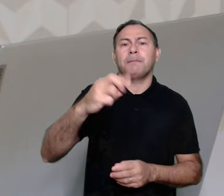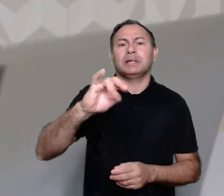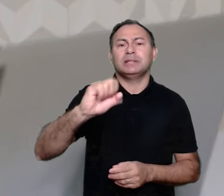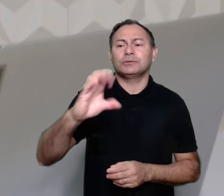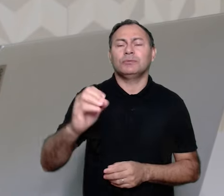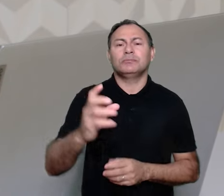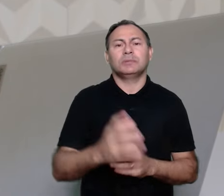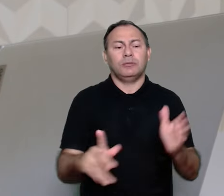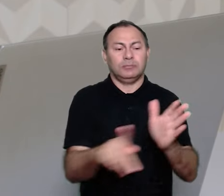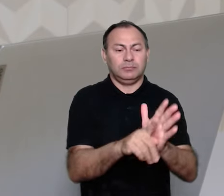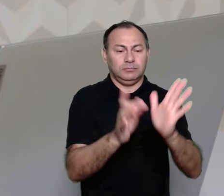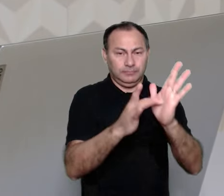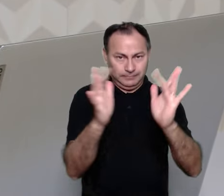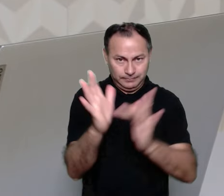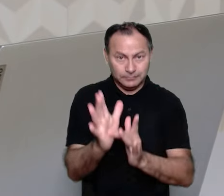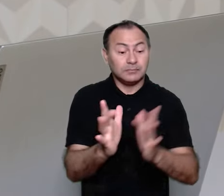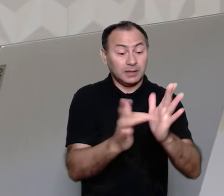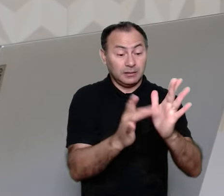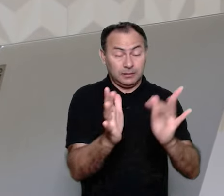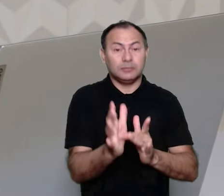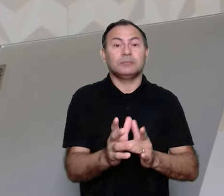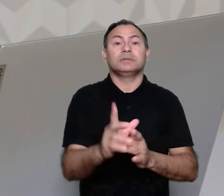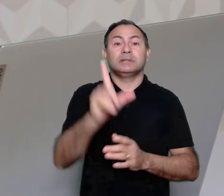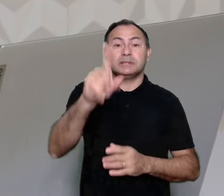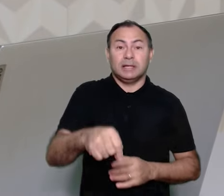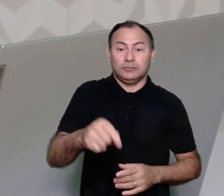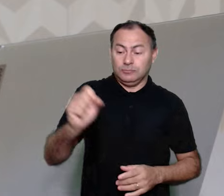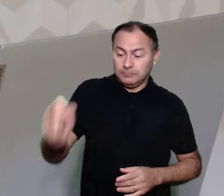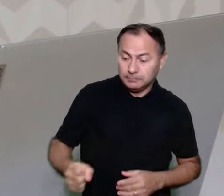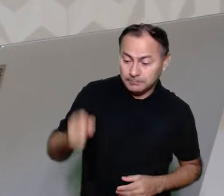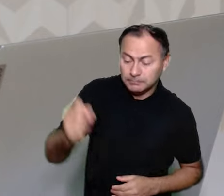o próprio Cristo, né? Cristo como